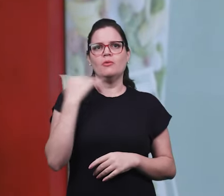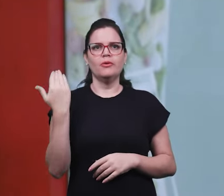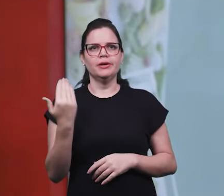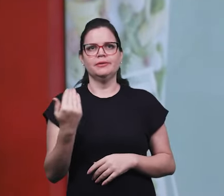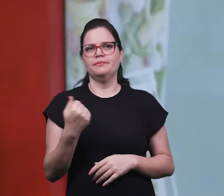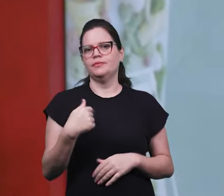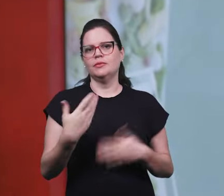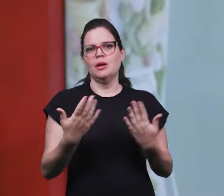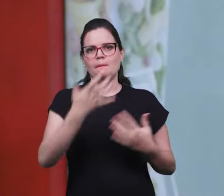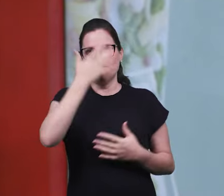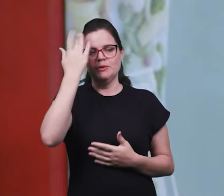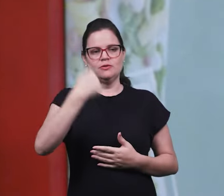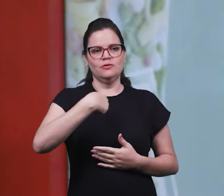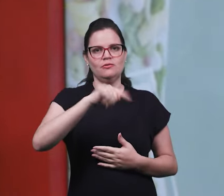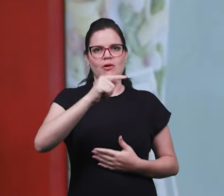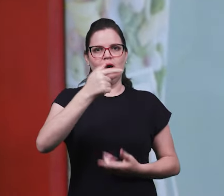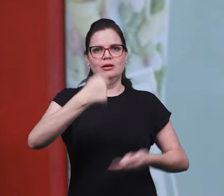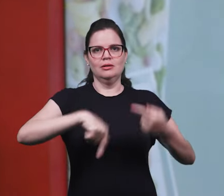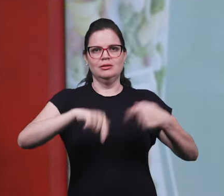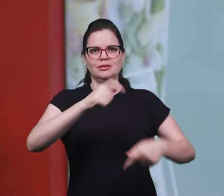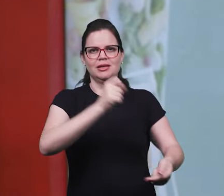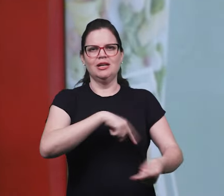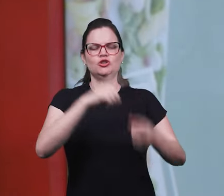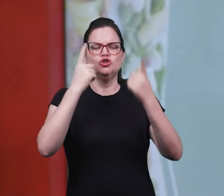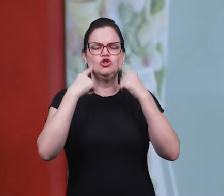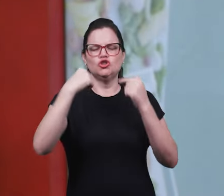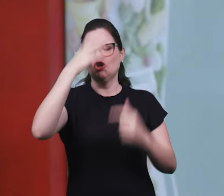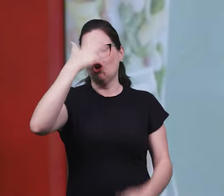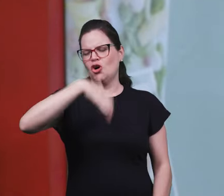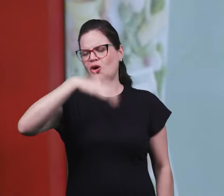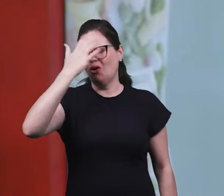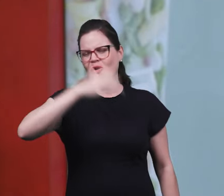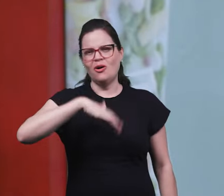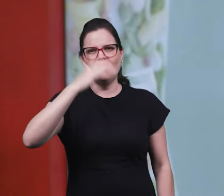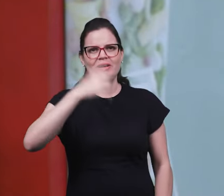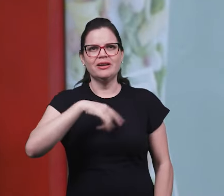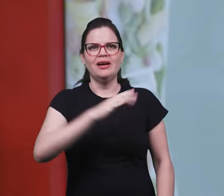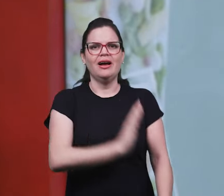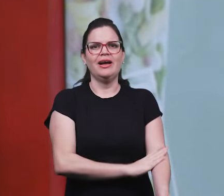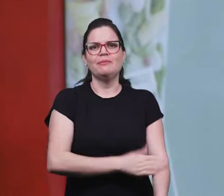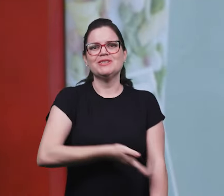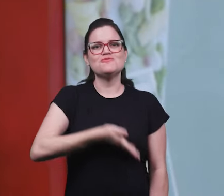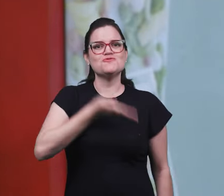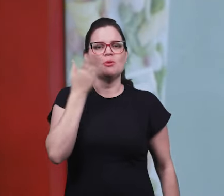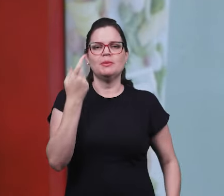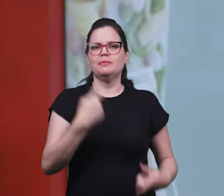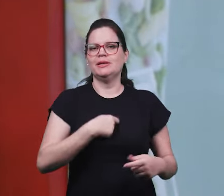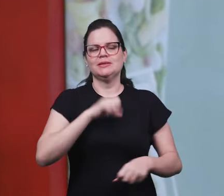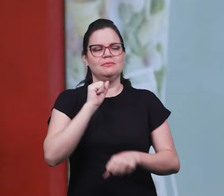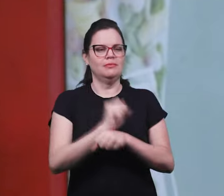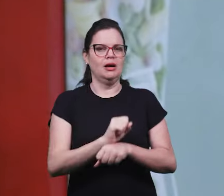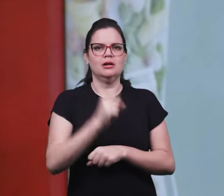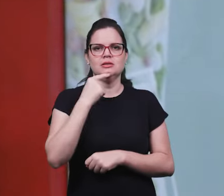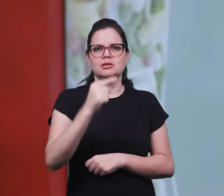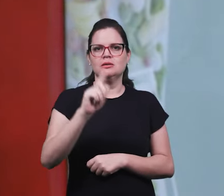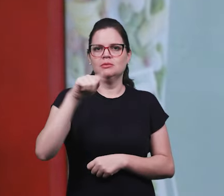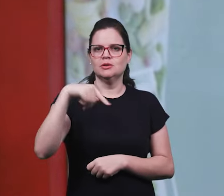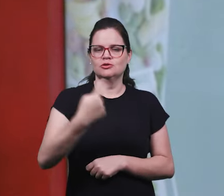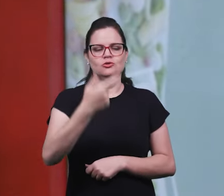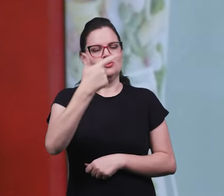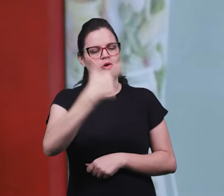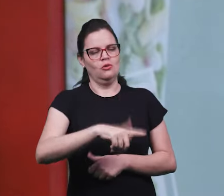paciente que a primeira quimioterapia assim desaba no choro às vezes eleva pressão e tem que suspender né para para uma próxima semana ser